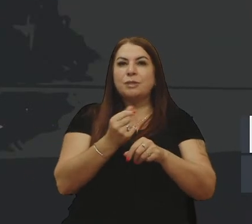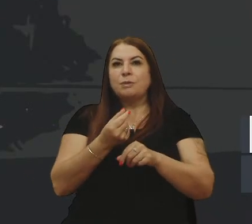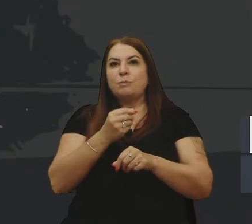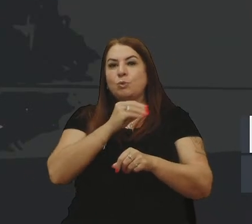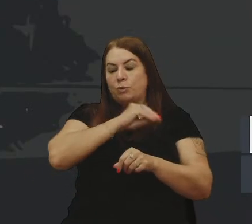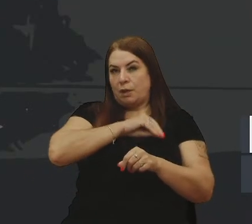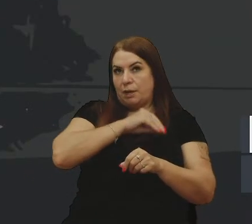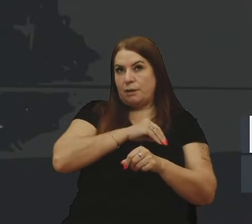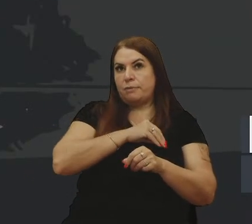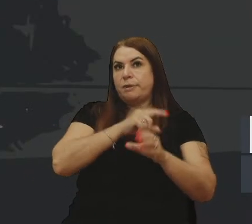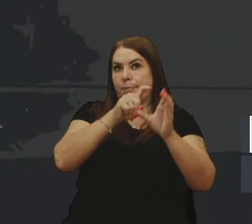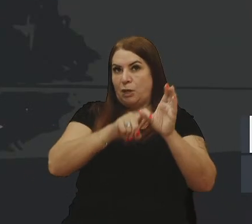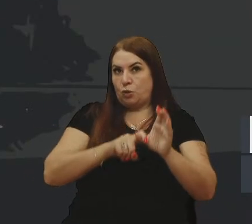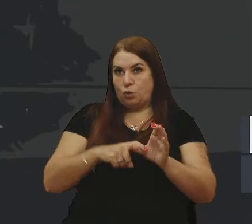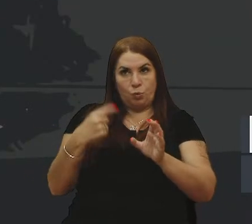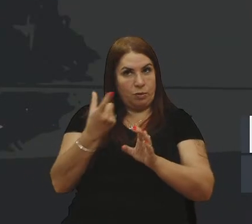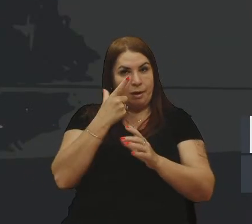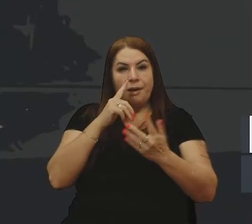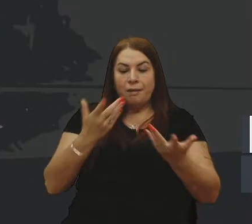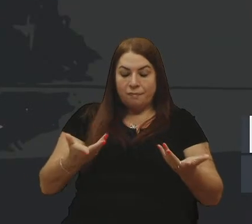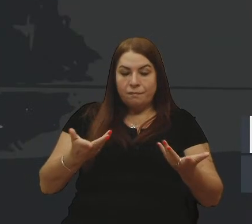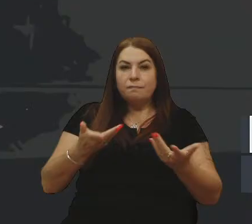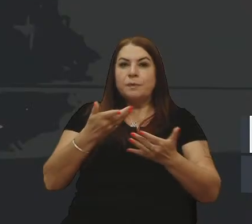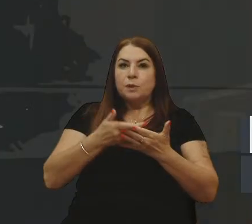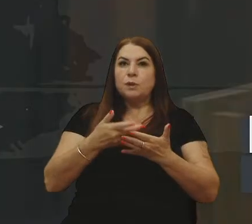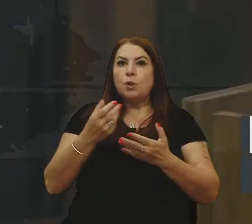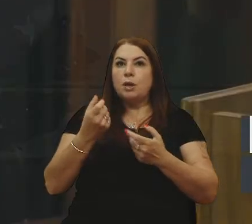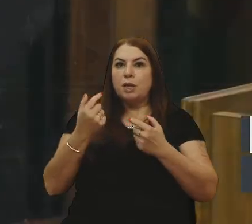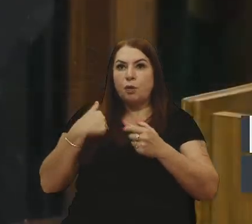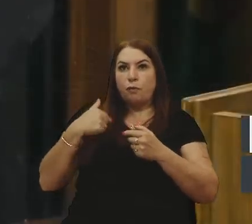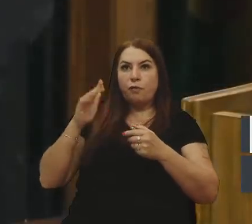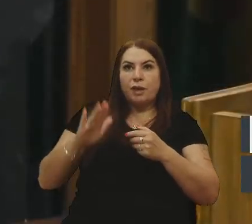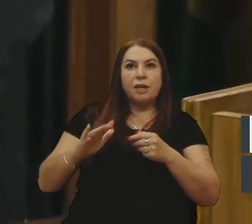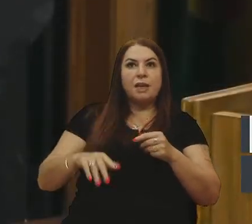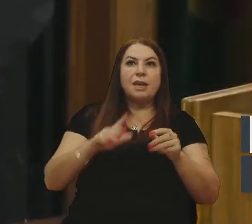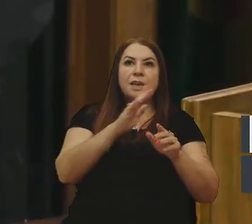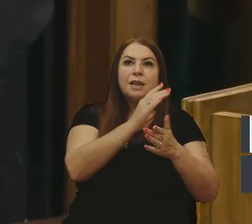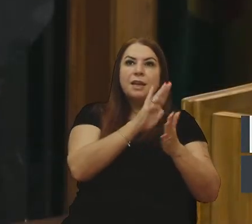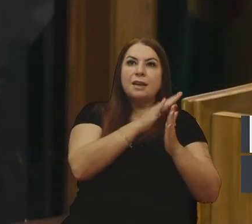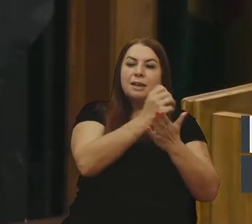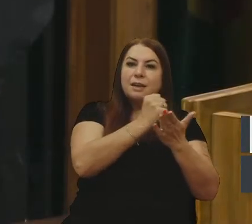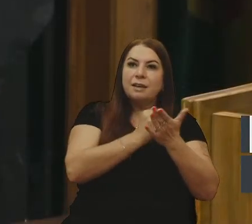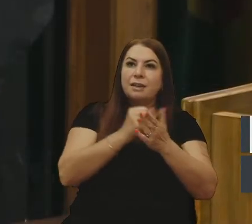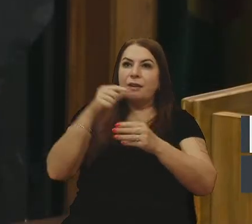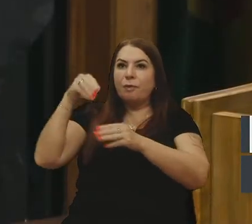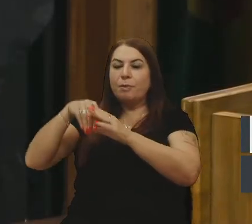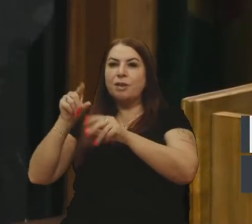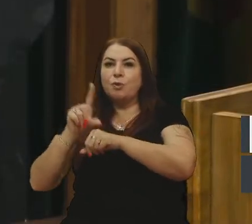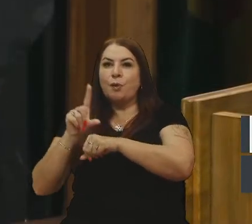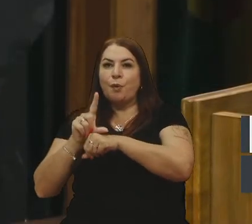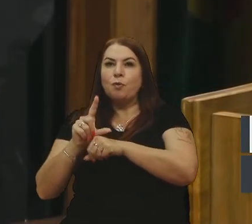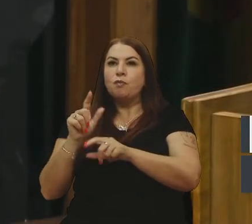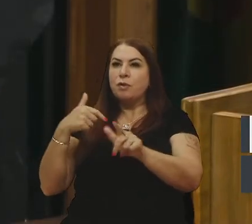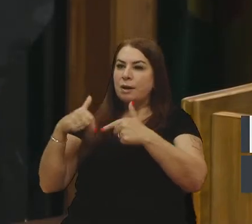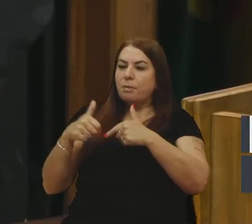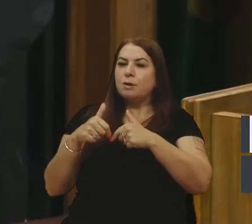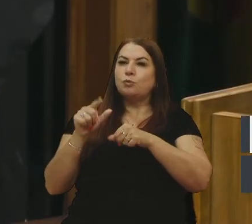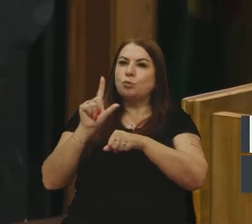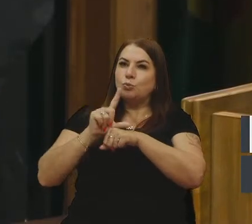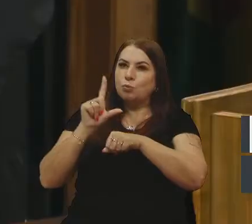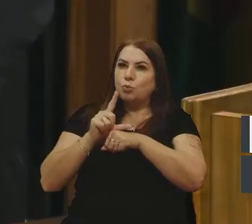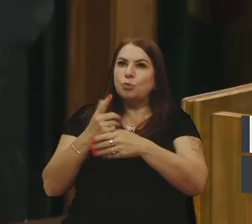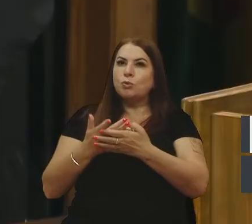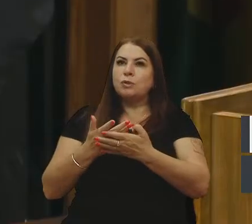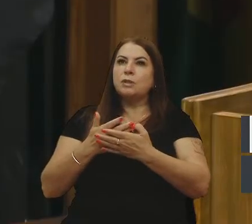dependia basicamente do que a gente ganhava. Então, eu fiquei garantindo uma parte, ela foi para dentro da loja. E a gente foi trabalhando com a loja